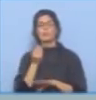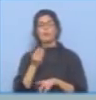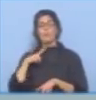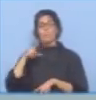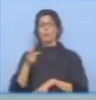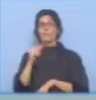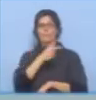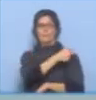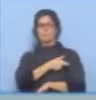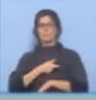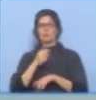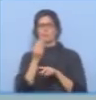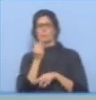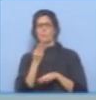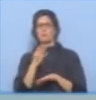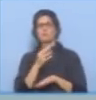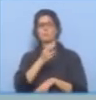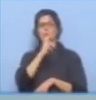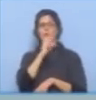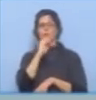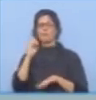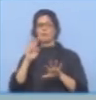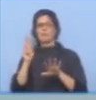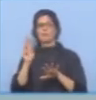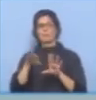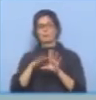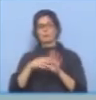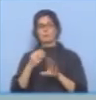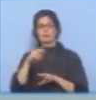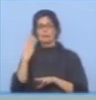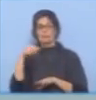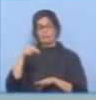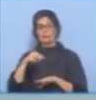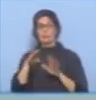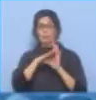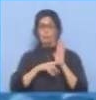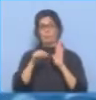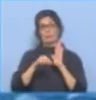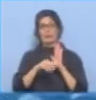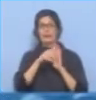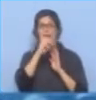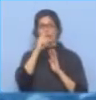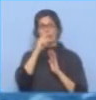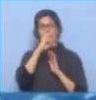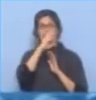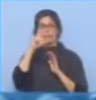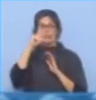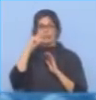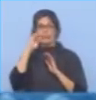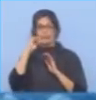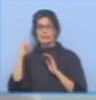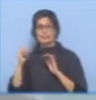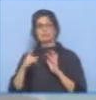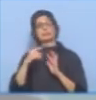com cerca de 300 de participantes e 3 deles estão agora no programa Eclésia. A Cláudia Lourenço, diretora do Serviço da Juventude